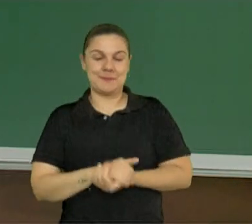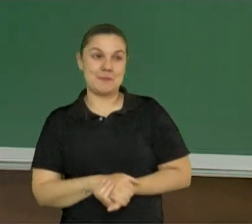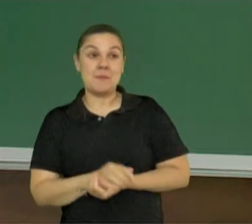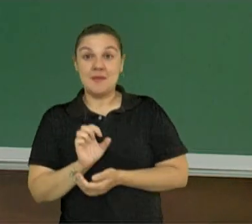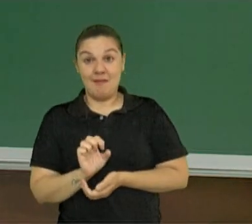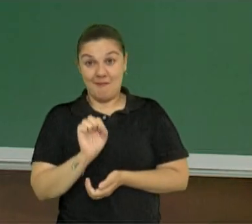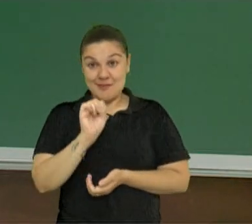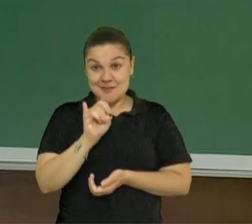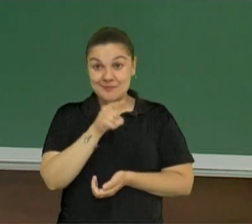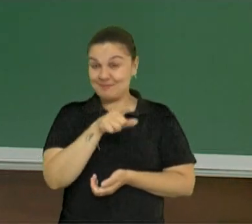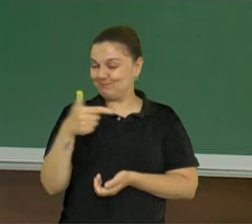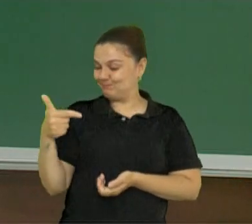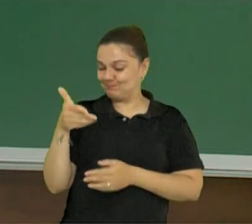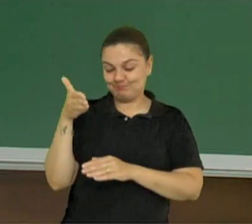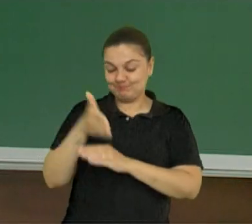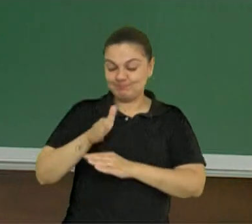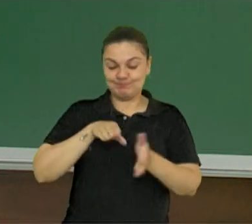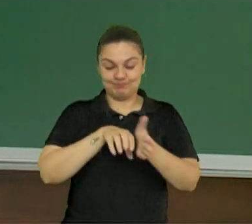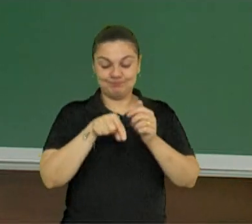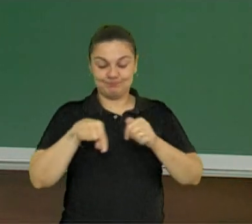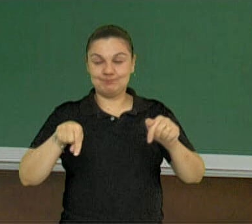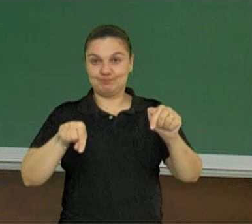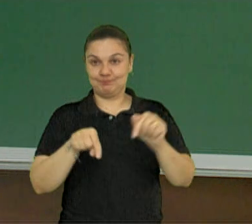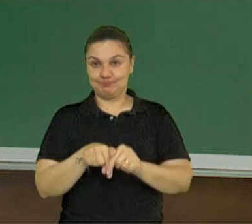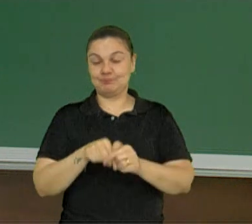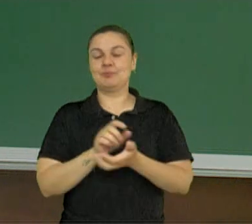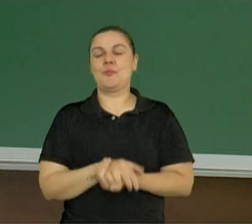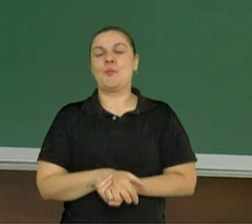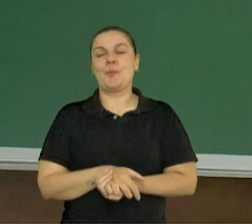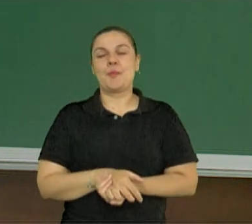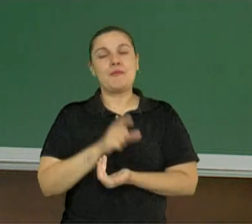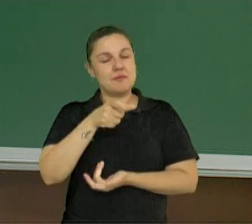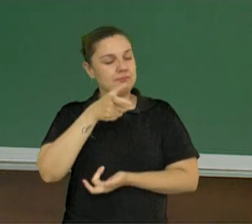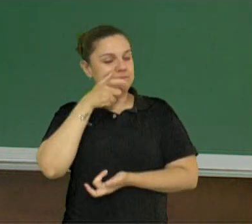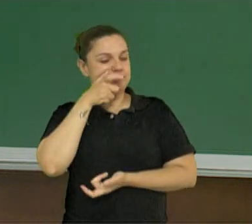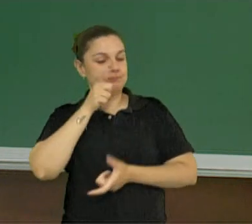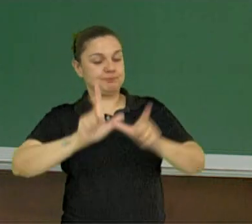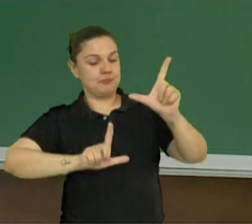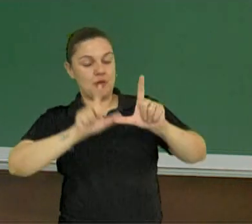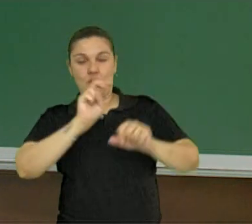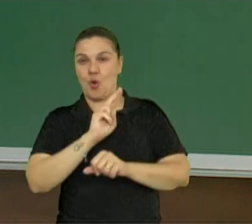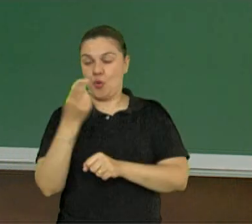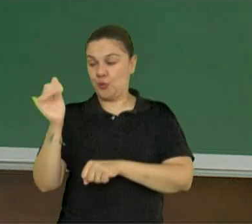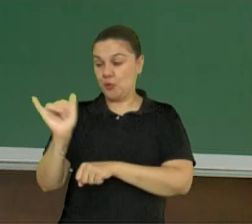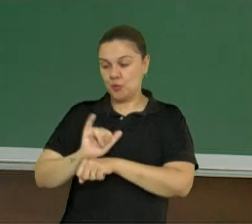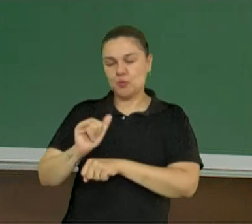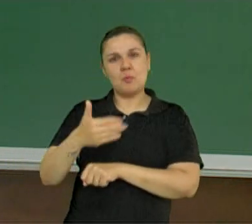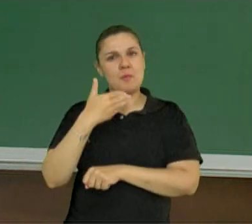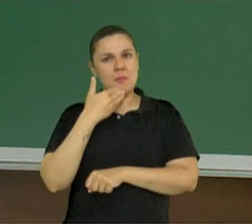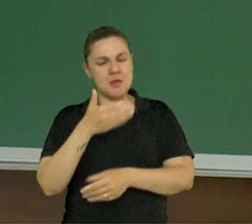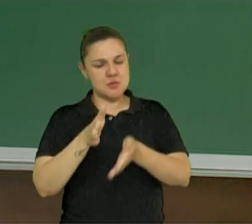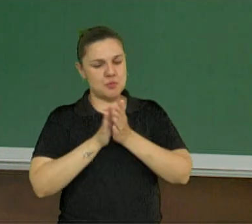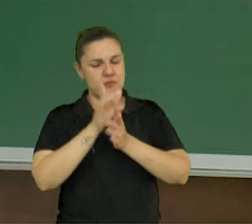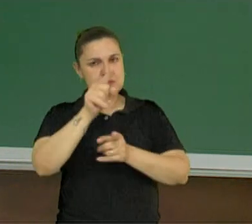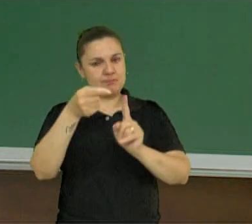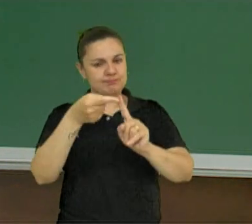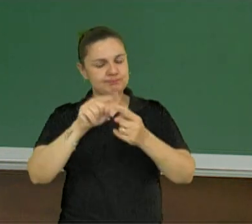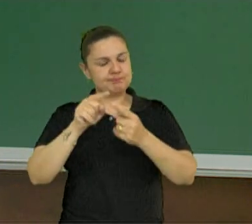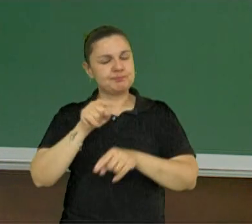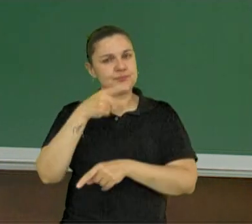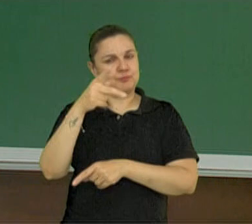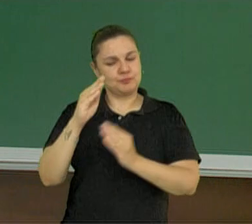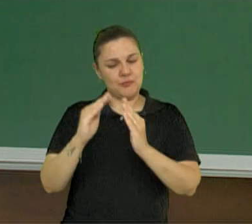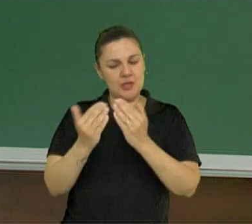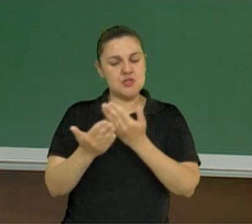você não tem acesso ao Class, está assistindo a nossa aula pela TV ou pelo YouTube, peço que você entre em contato com a